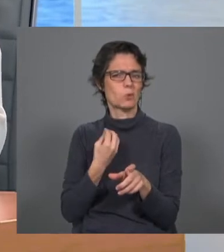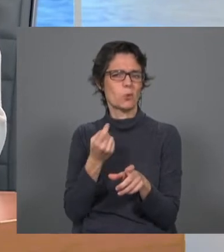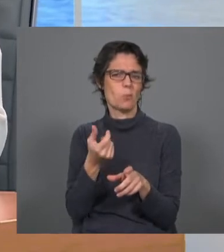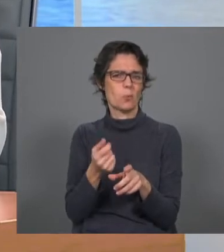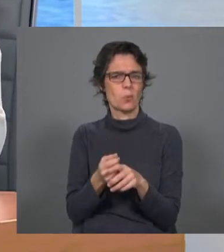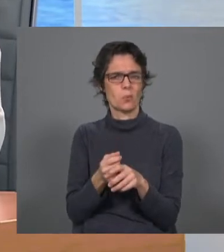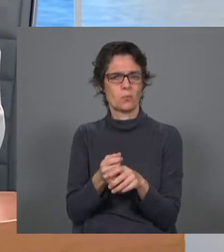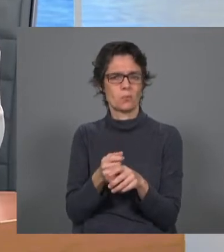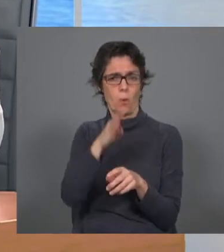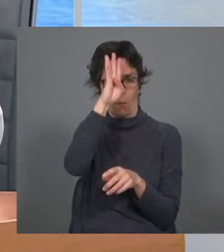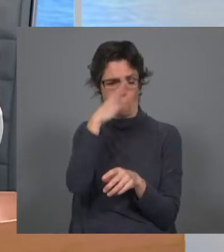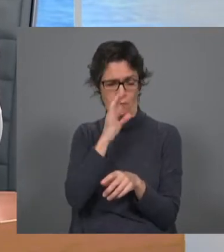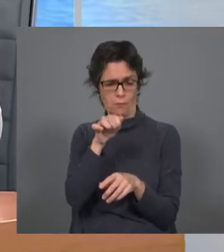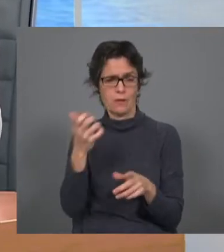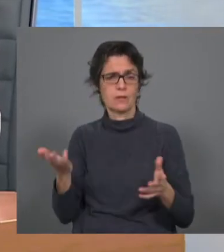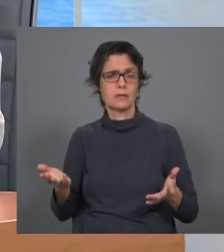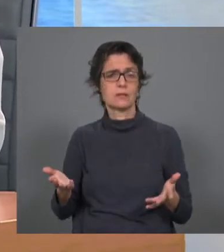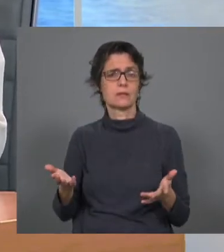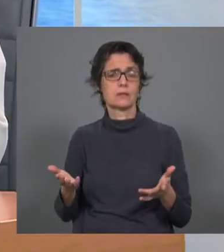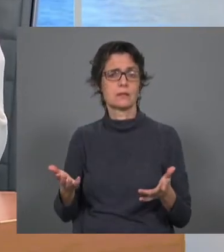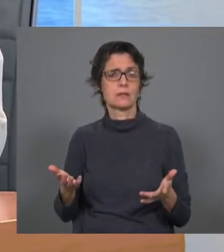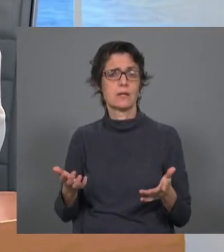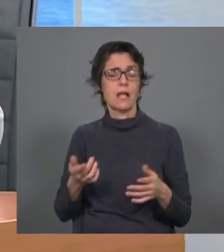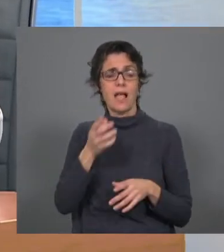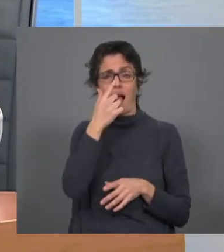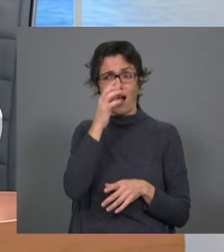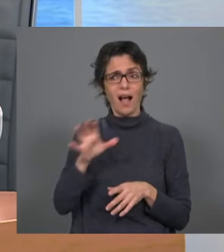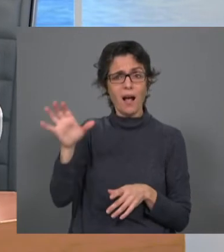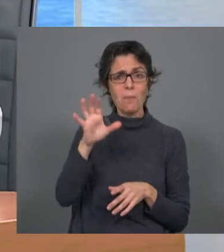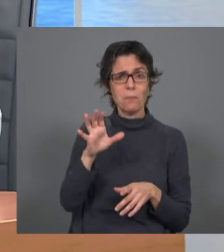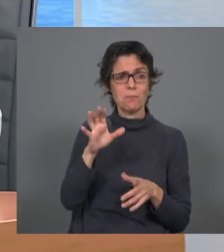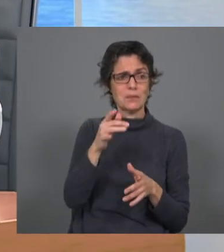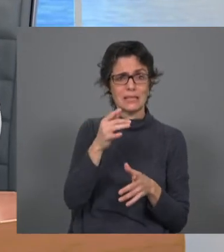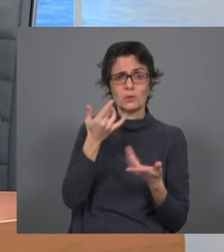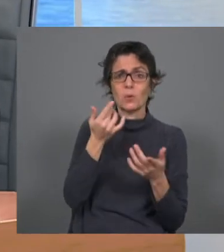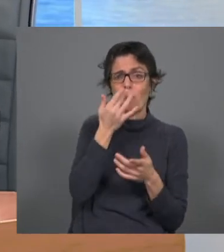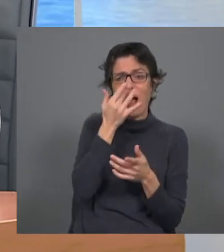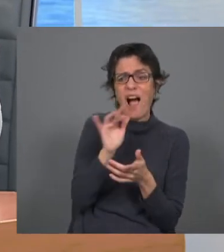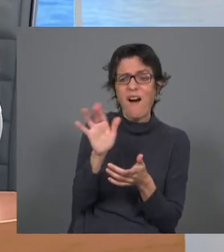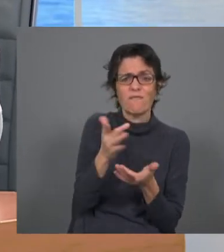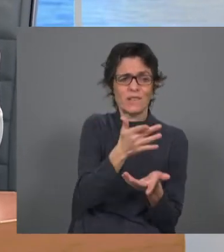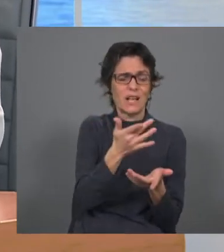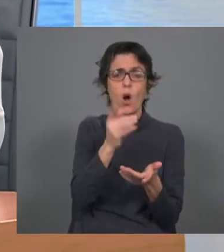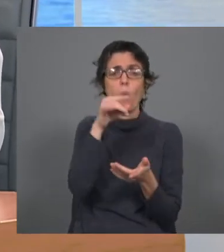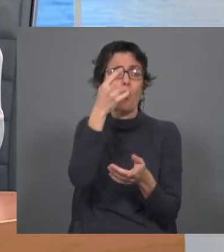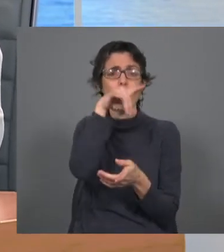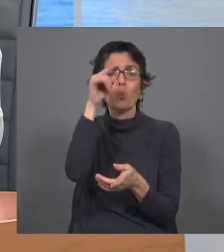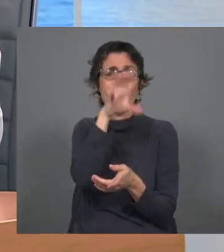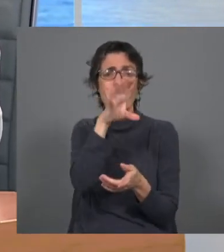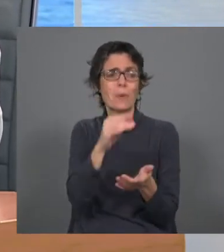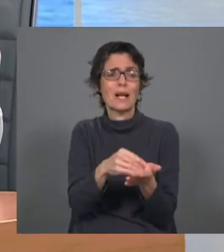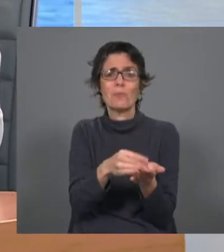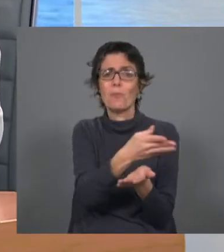em países que não têm capacidade de negociação nem capacidade financeira para comprar grandes lotes de vacina.